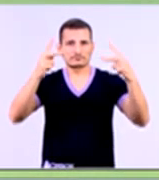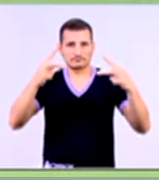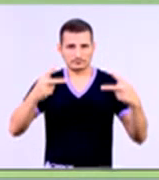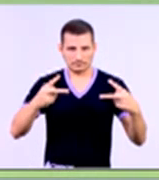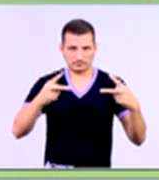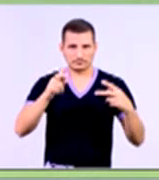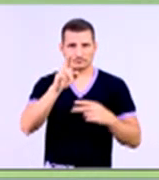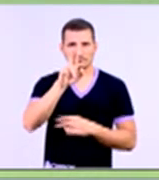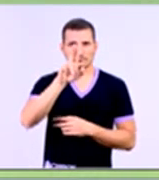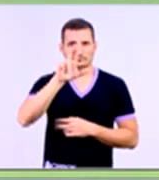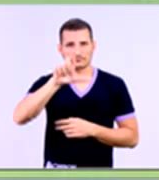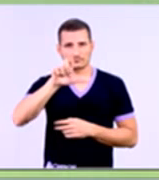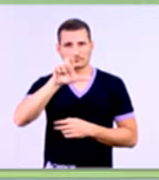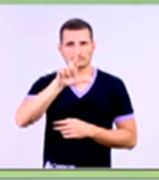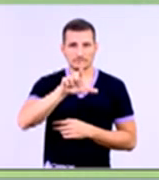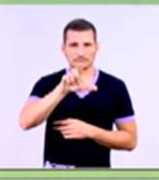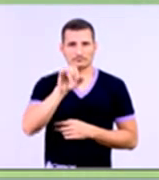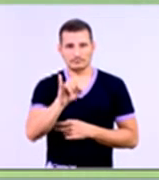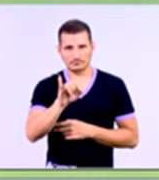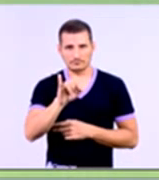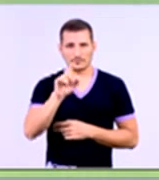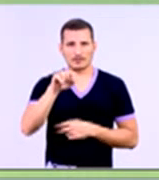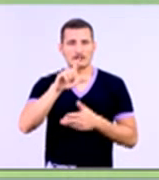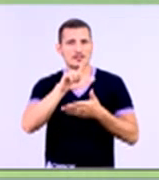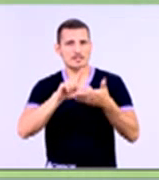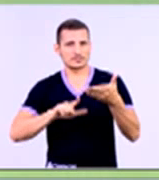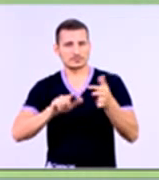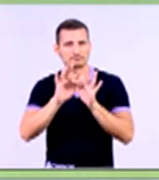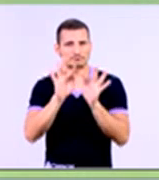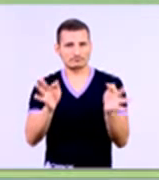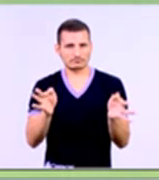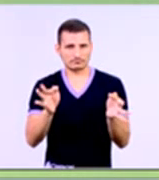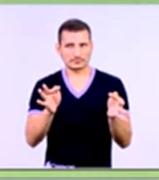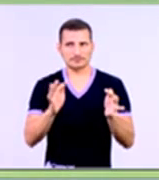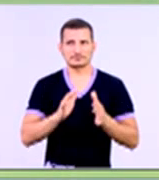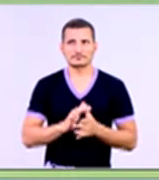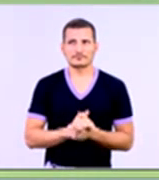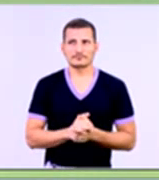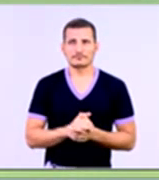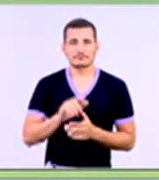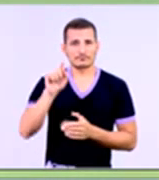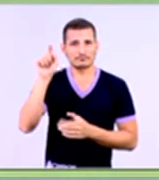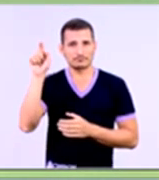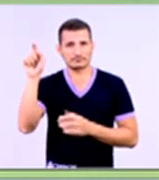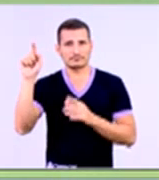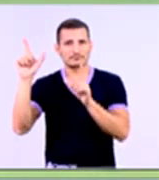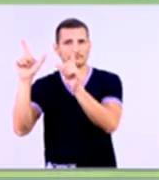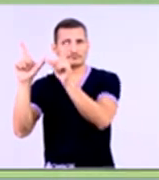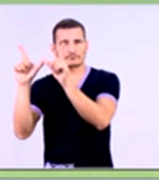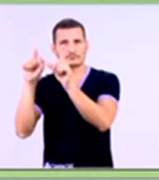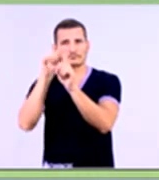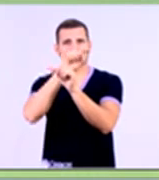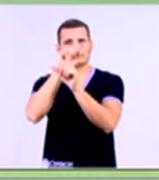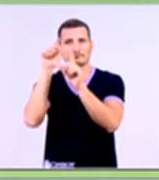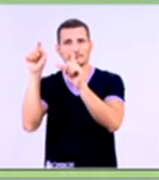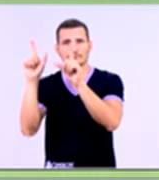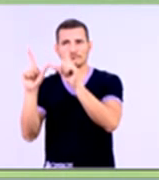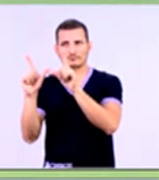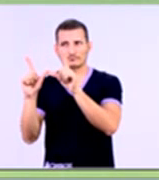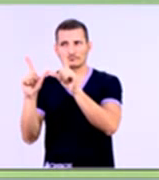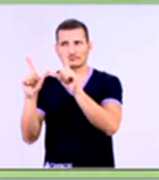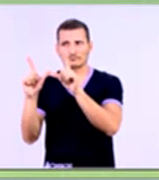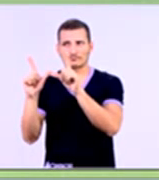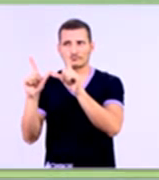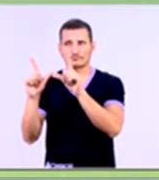e um LE de HTML. É uma lista simples, que gera este resultado em HTML comum, em